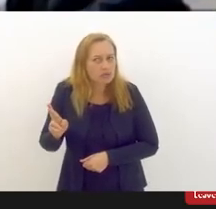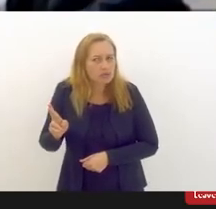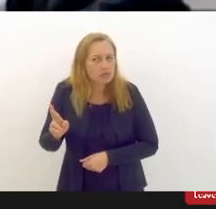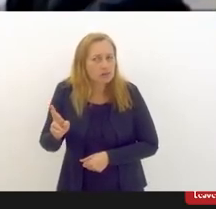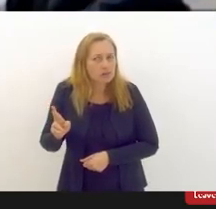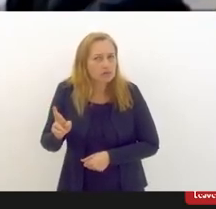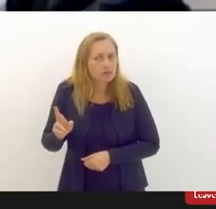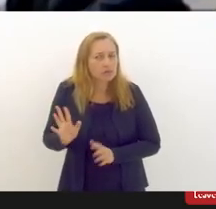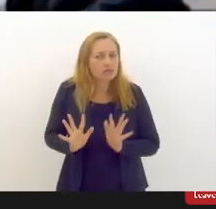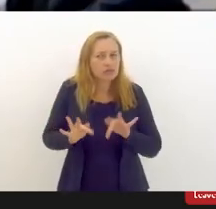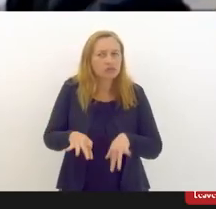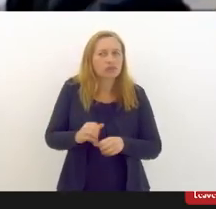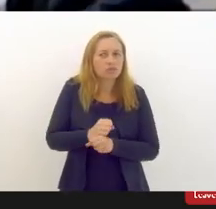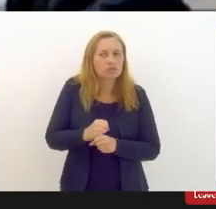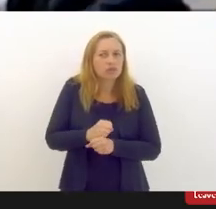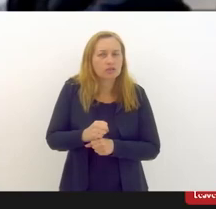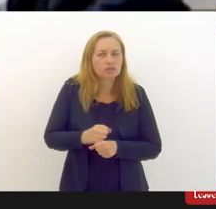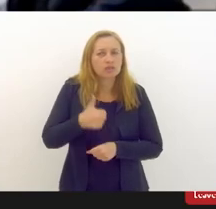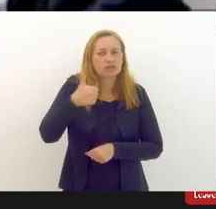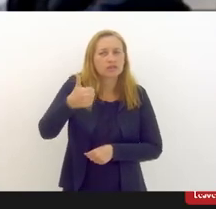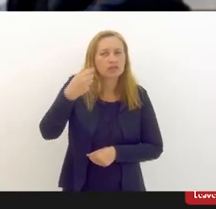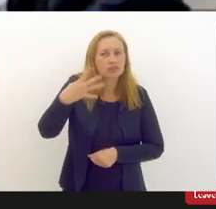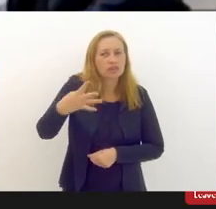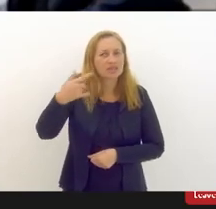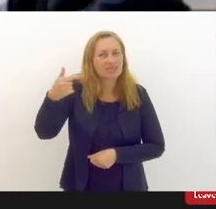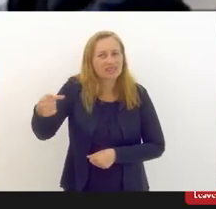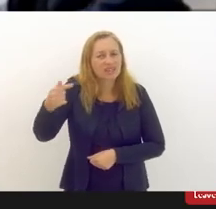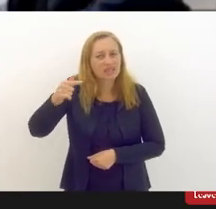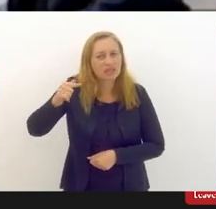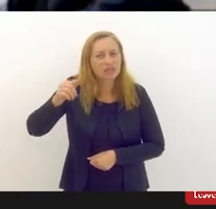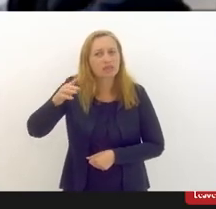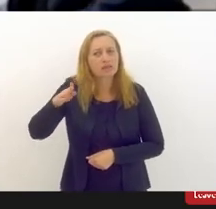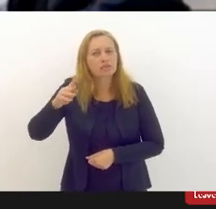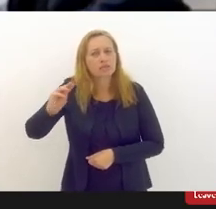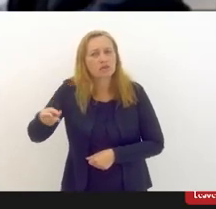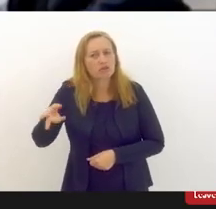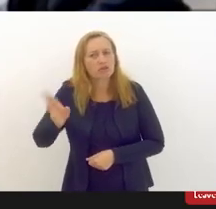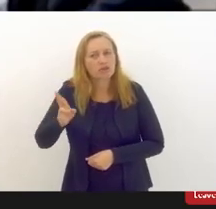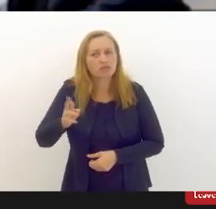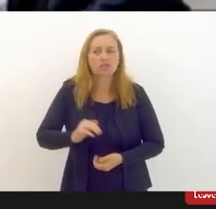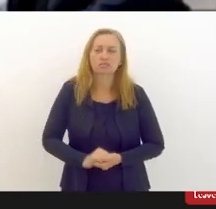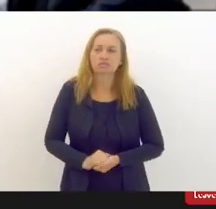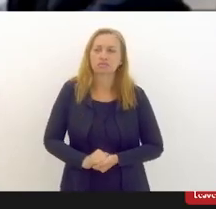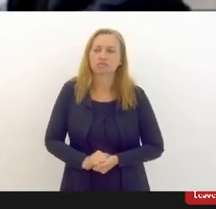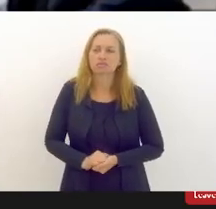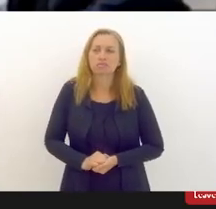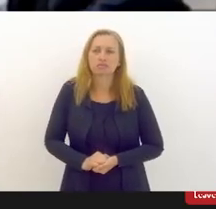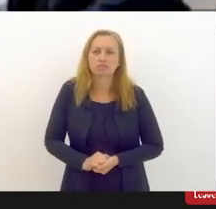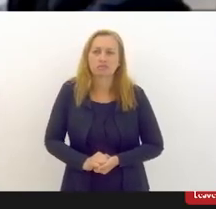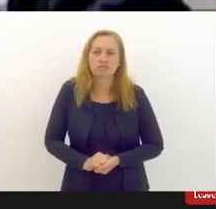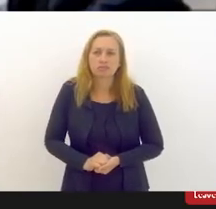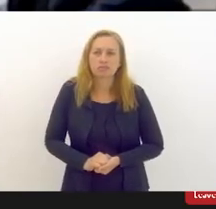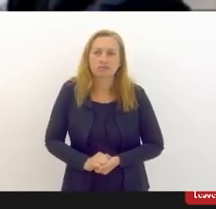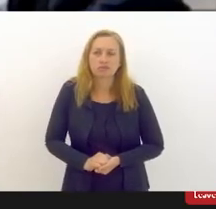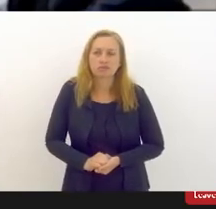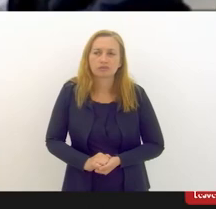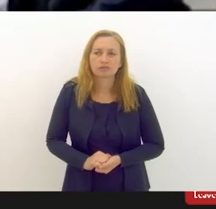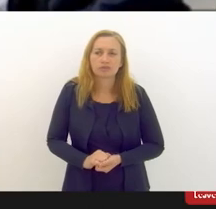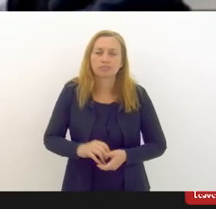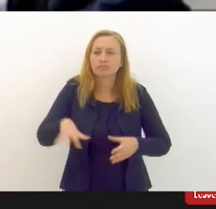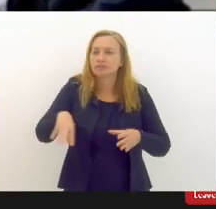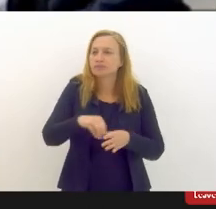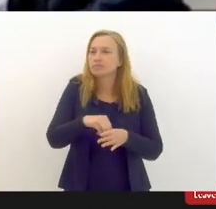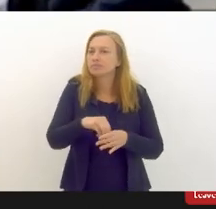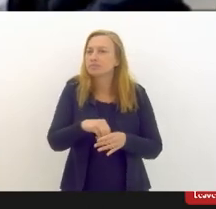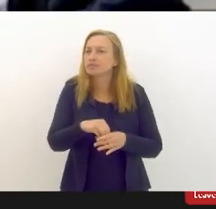gente vai fechar o ano com 147 milhões de reais. É, dentro desse